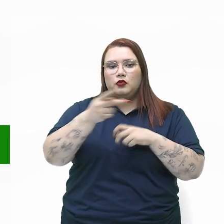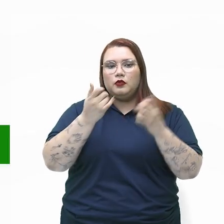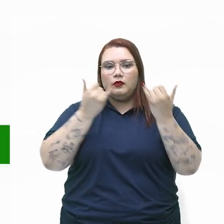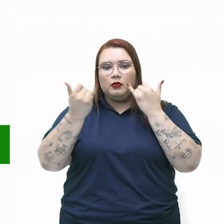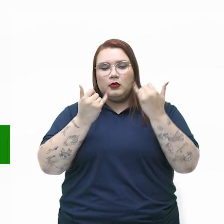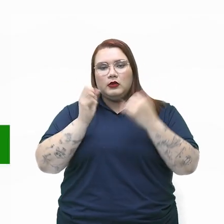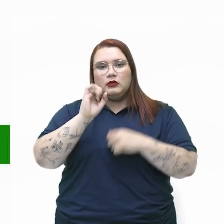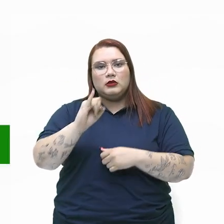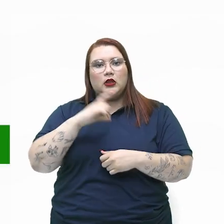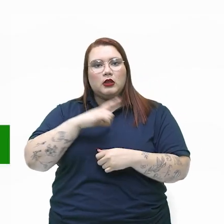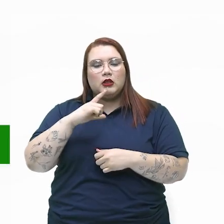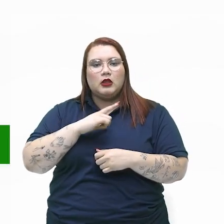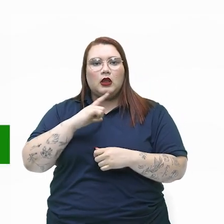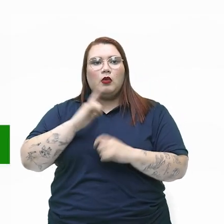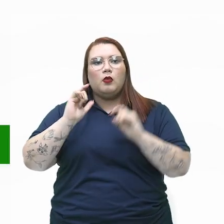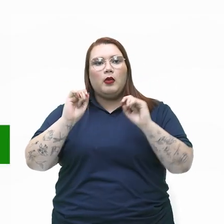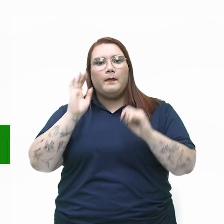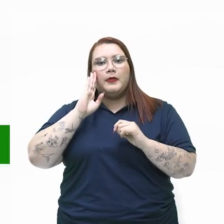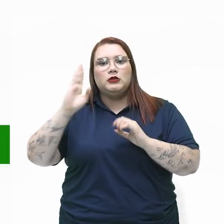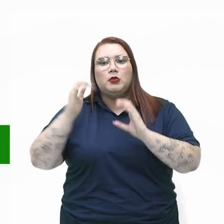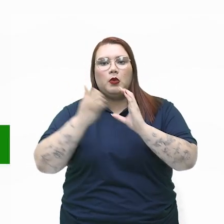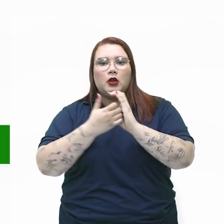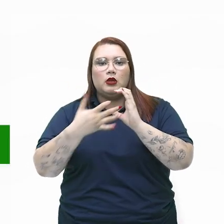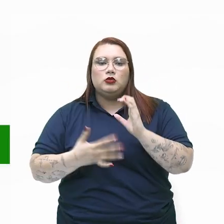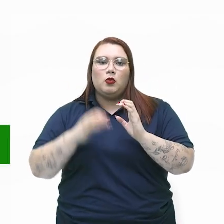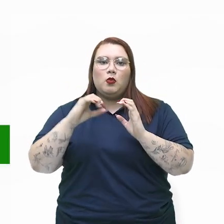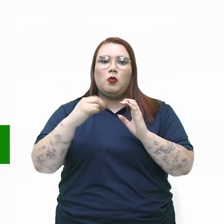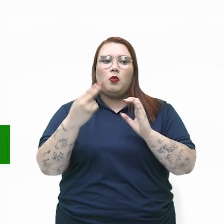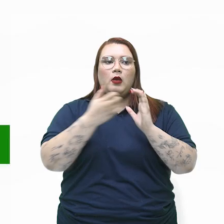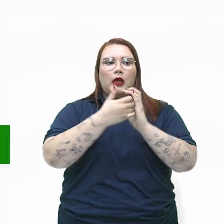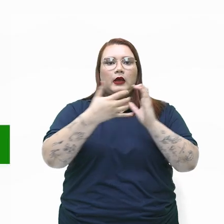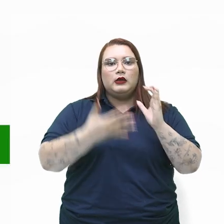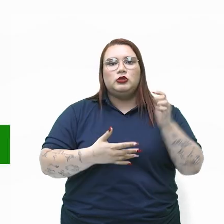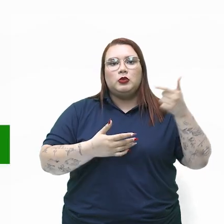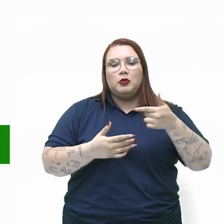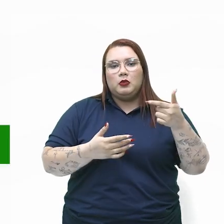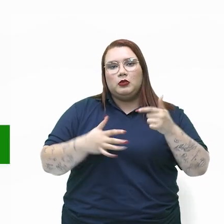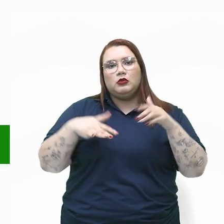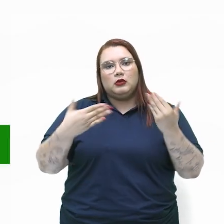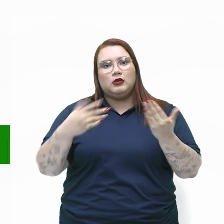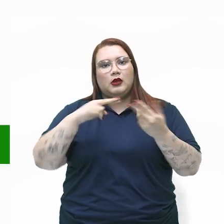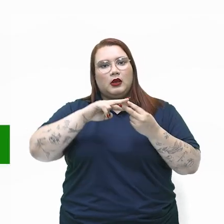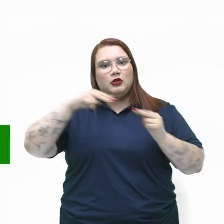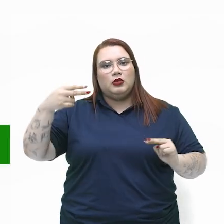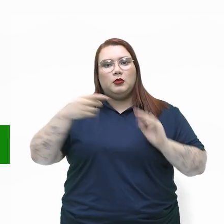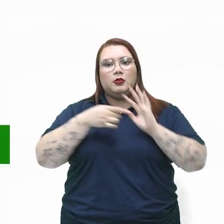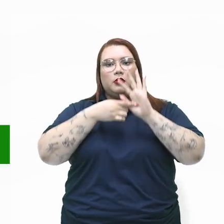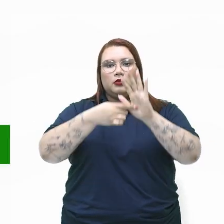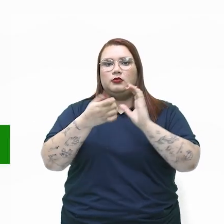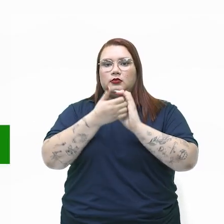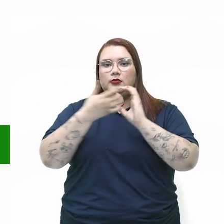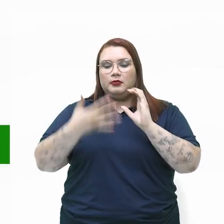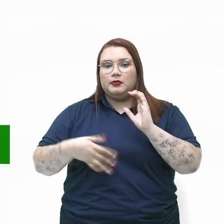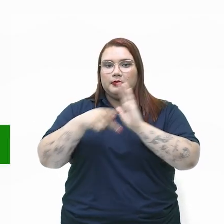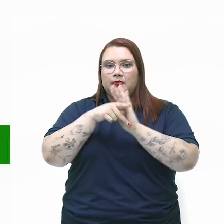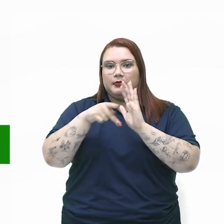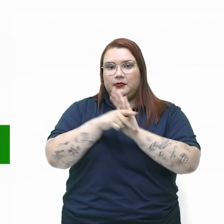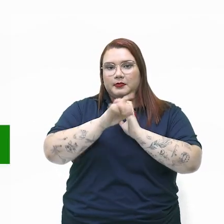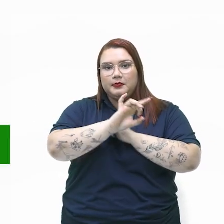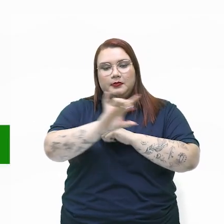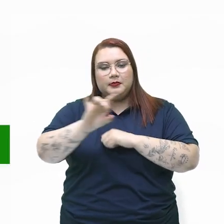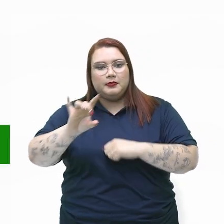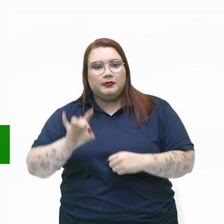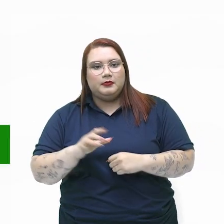entre vocês quem tem ali aquele gene dominante, quem tem aquele gene recessivo, porque são os genes que trazem essas características